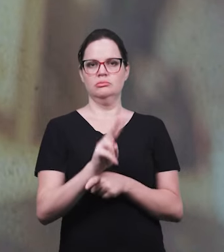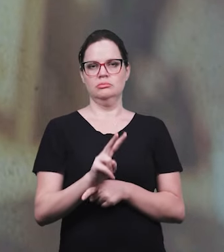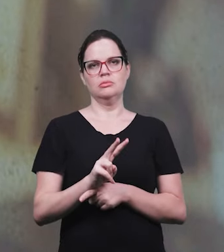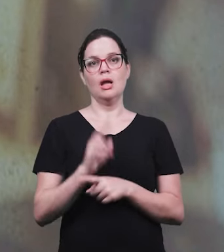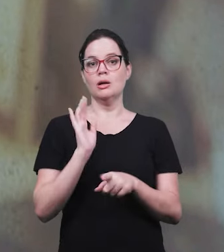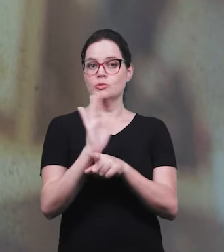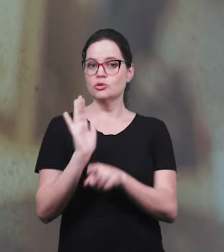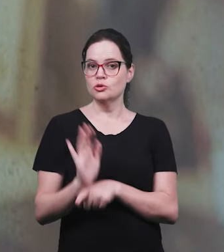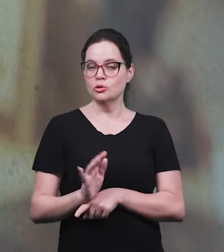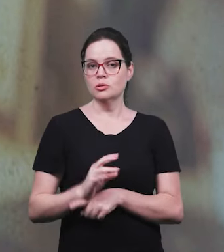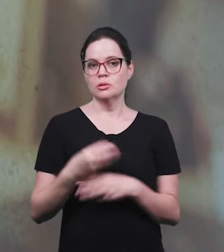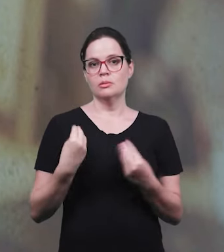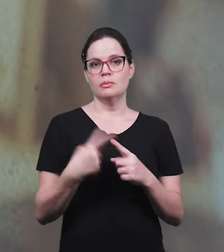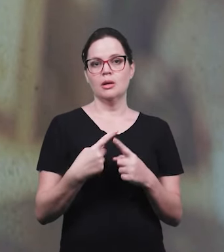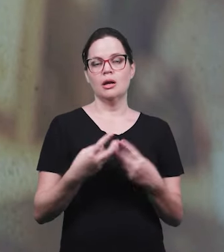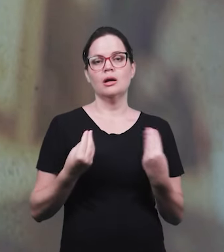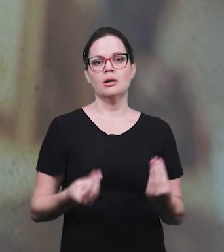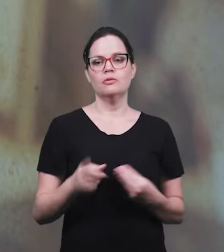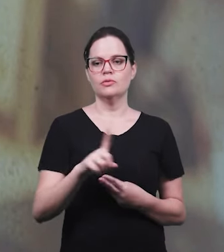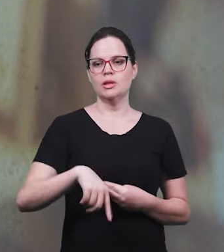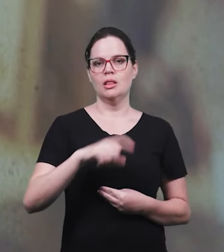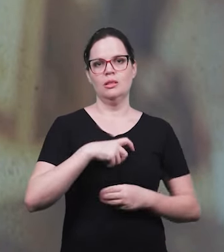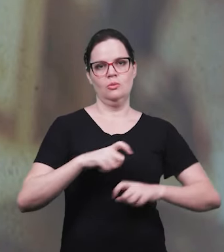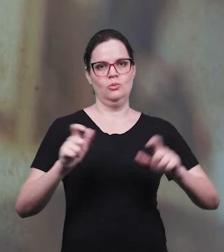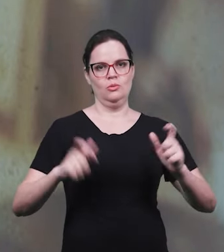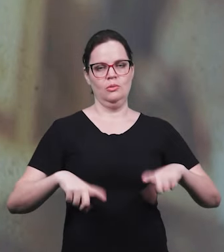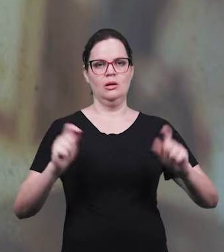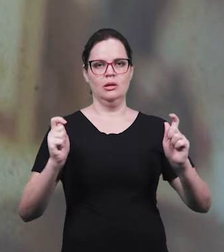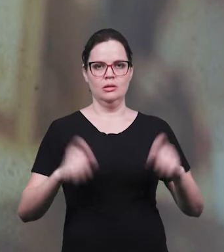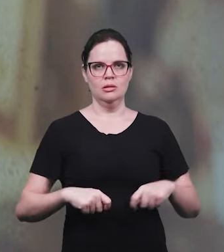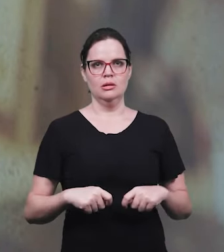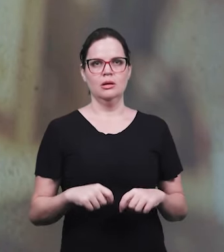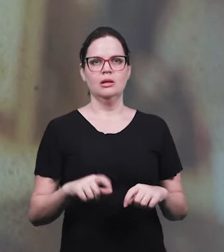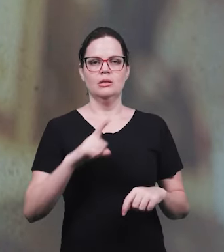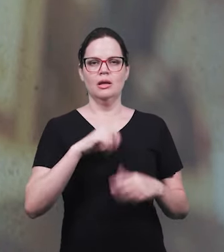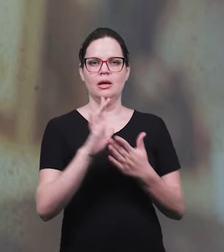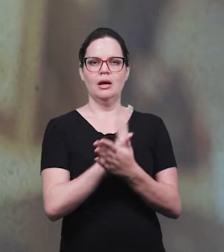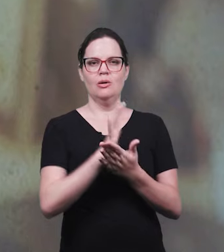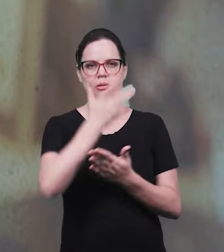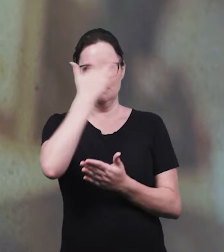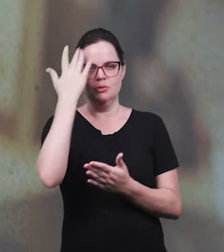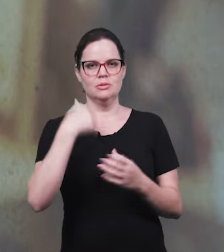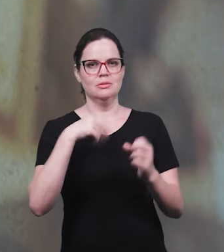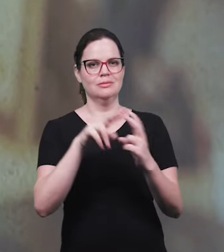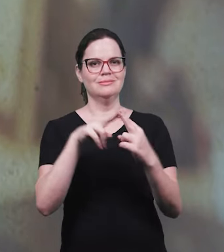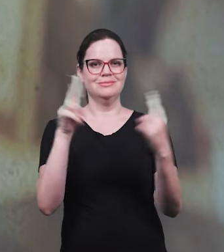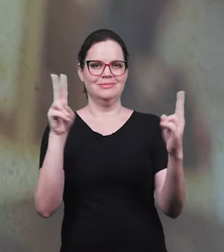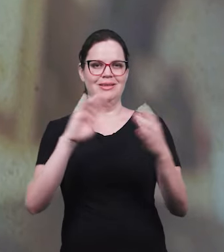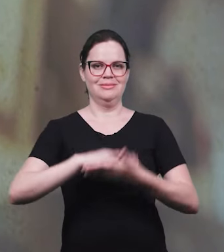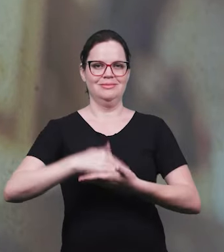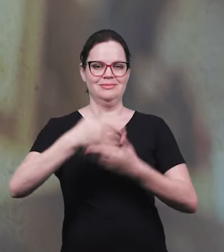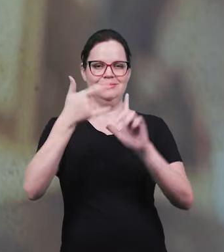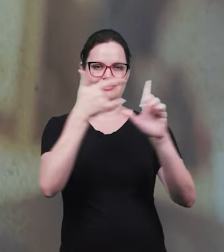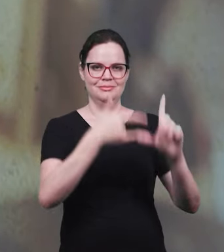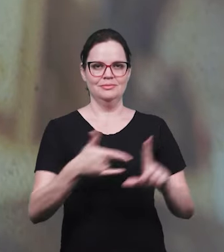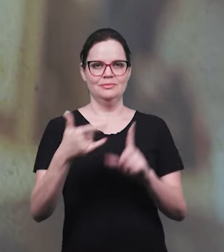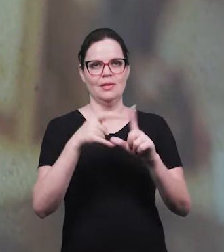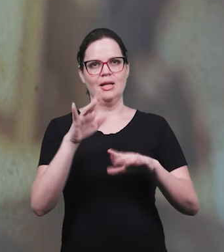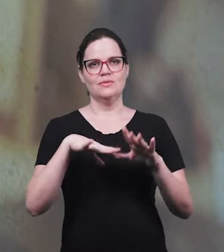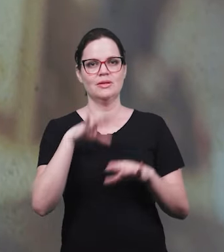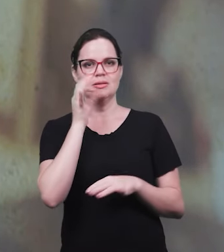para você ter um local. É claro que pessoas hoje atendem remotamente, atendem num café, atendem num restaurante. Então,